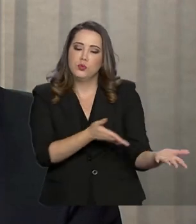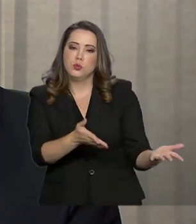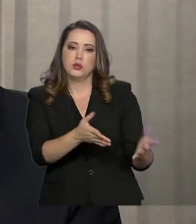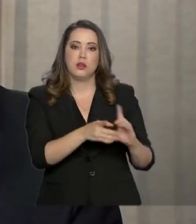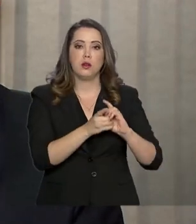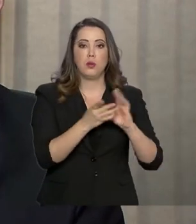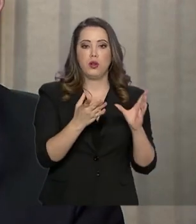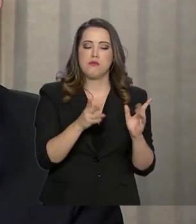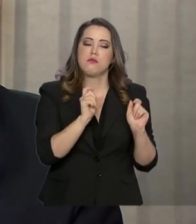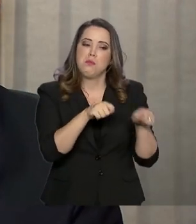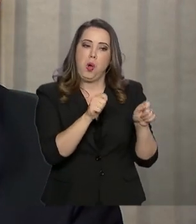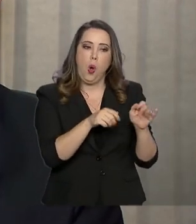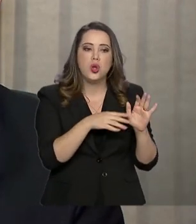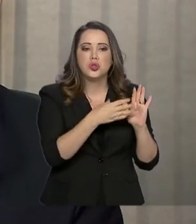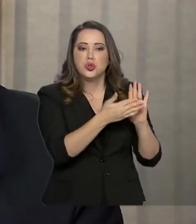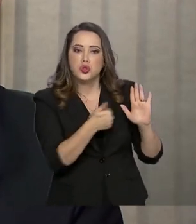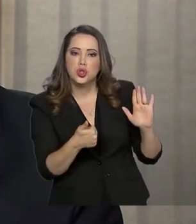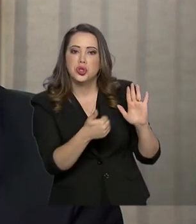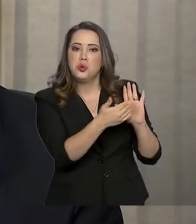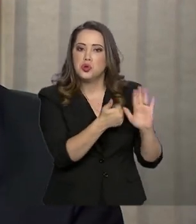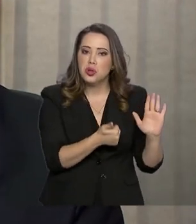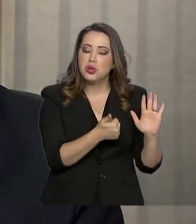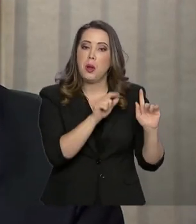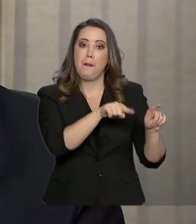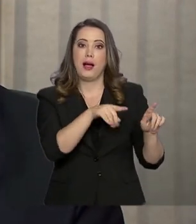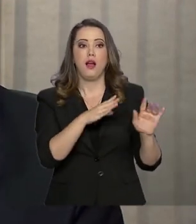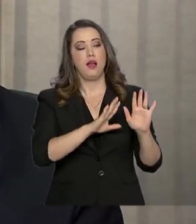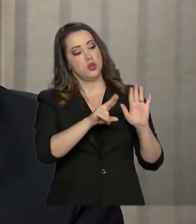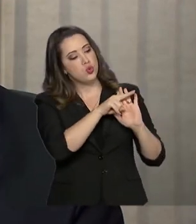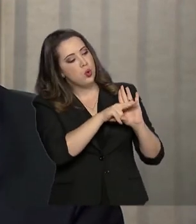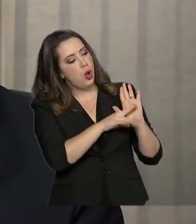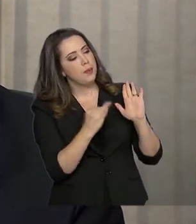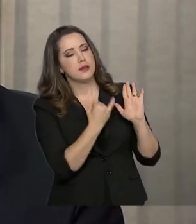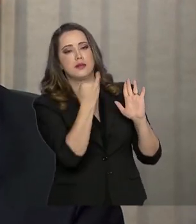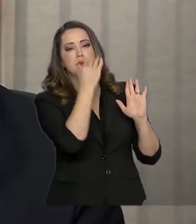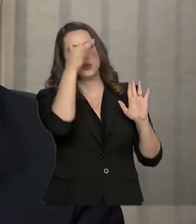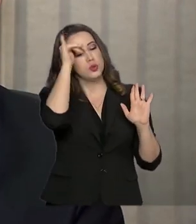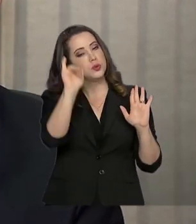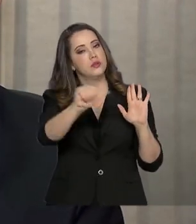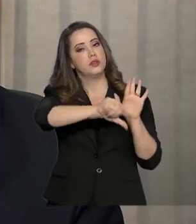É importante que várias medidas relevantes para o combate à criminalidade foram aprovadas.